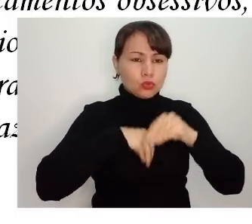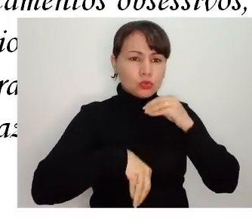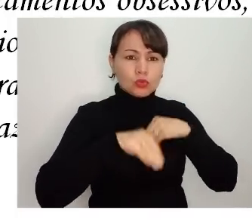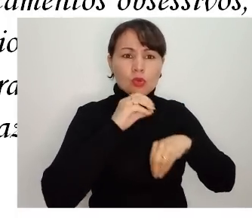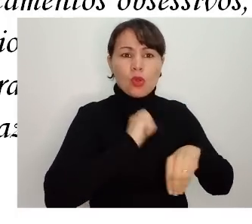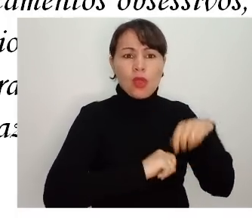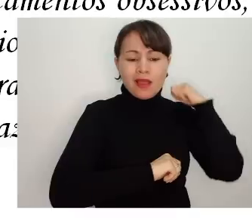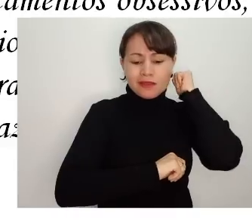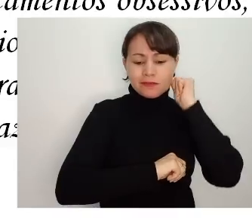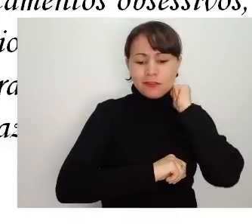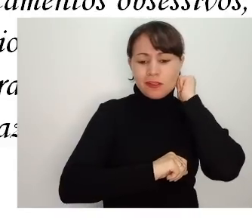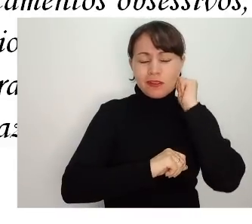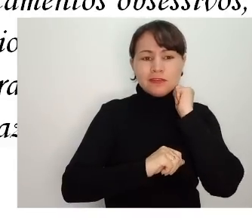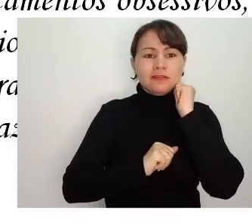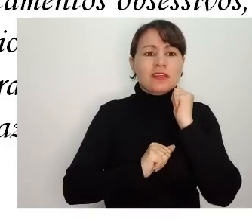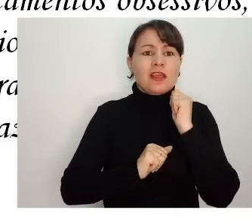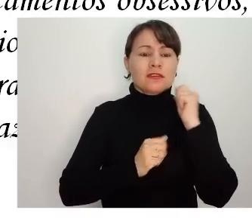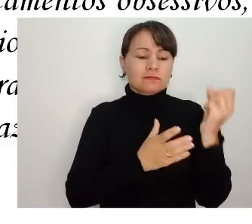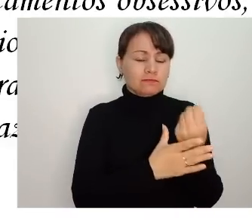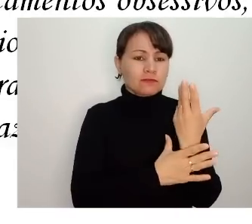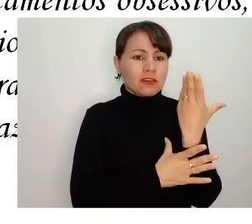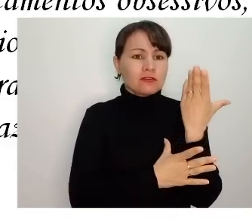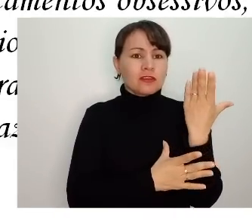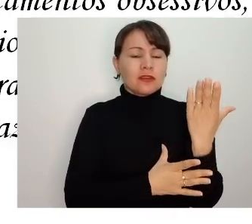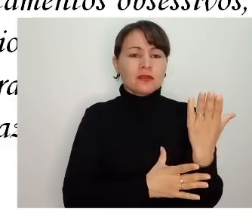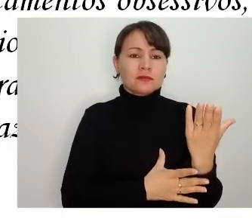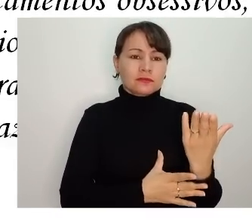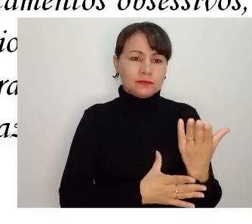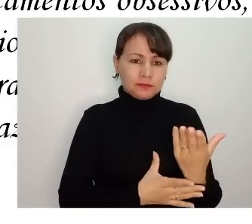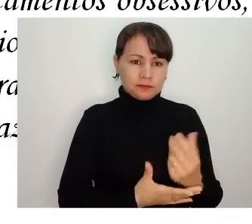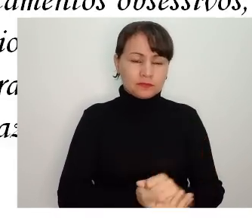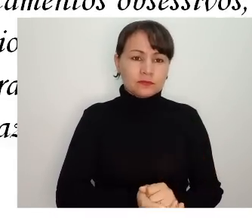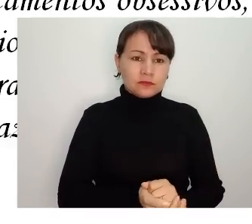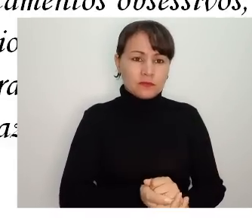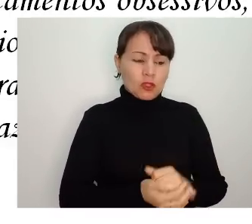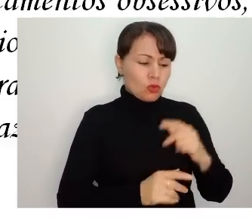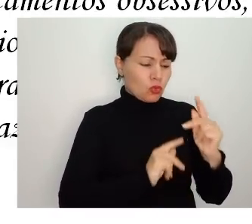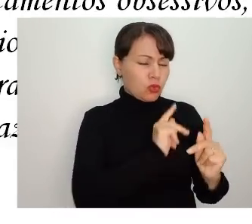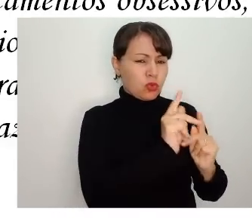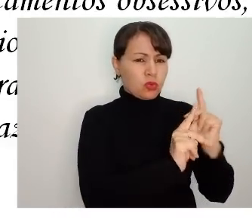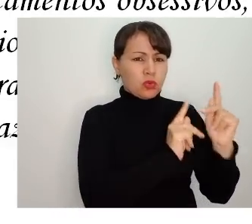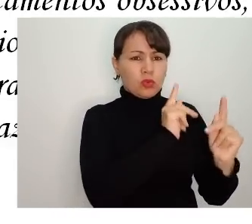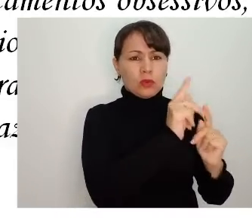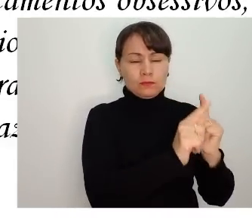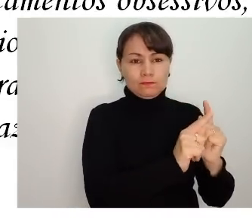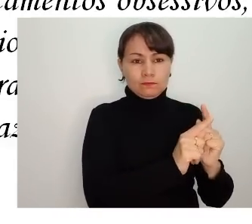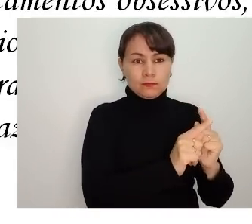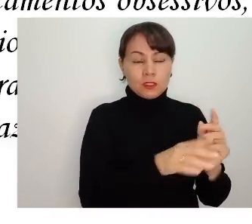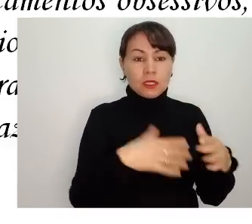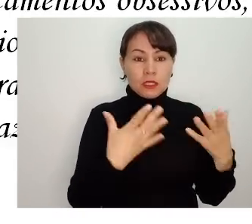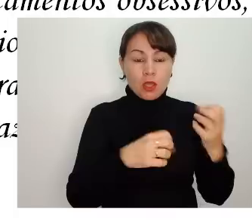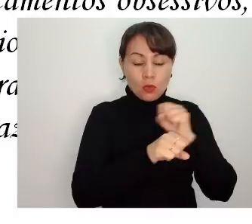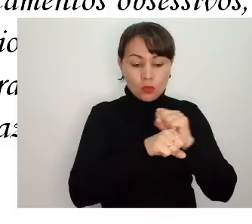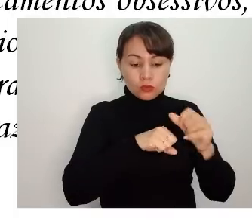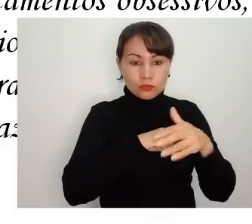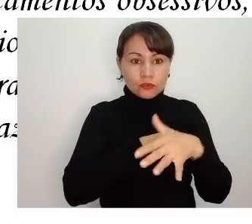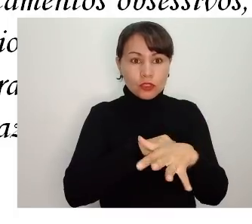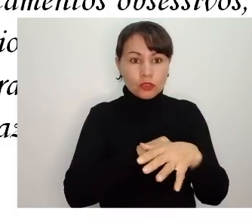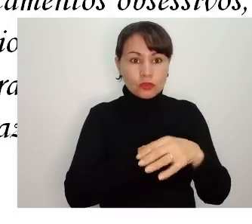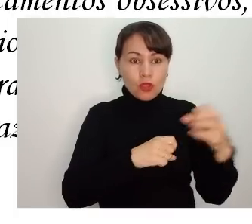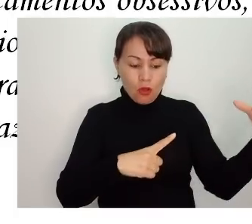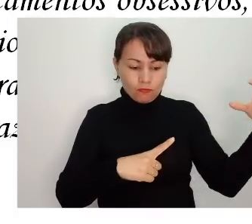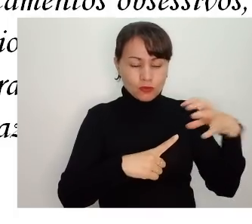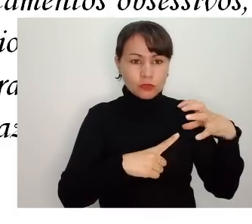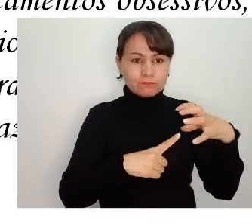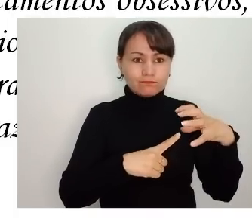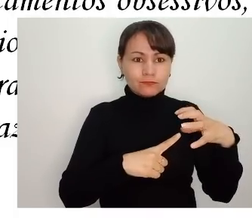e transtornos de estresse pós-traumáticos, que são os TEPTs, tudo isso a longo prazo. Então, esse vírus, na verdade,